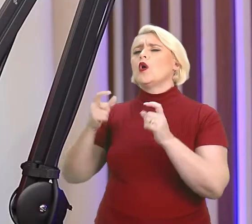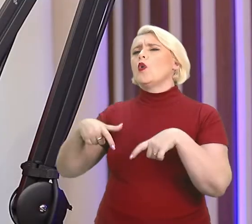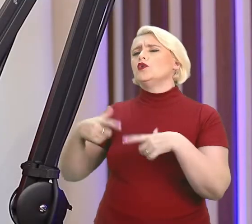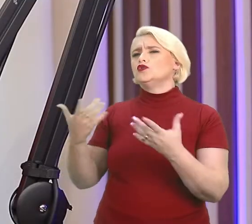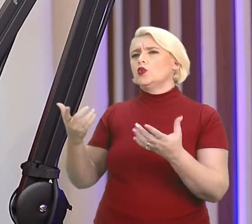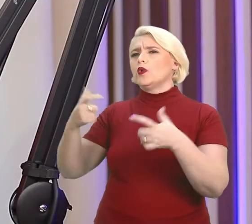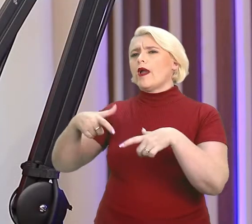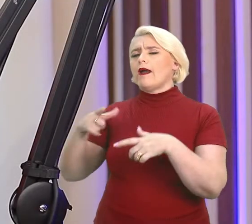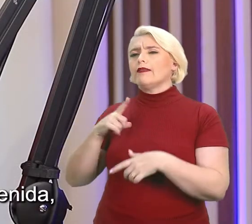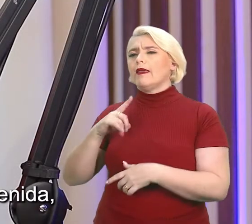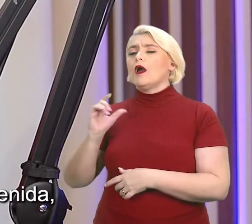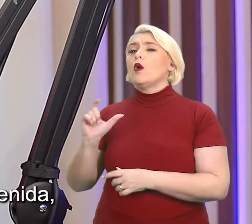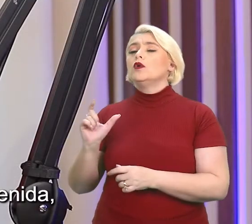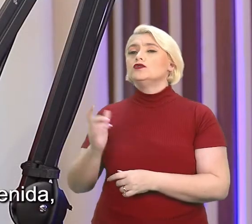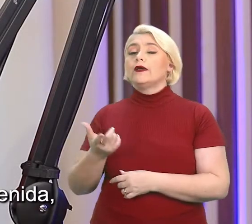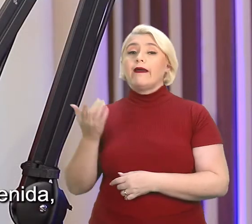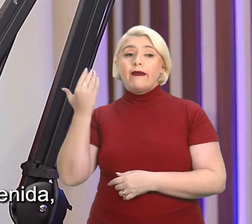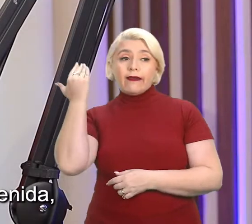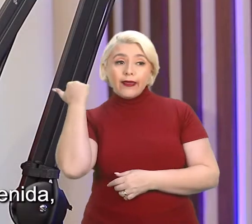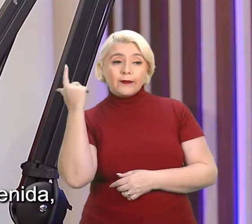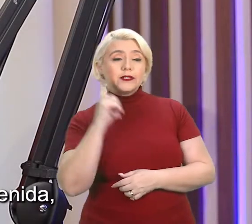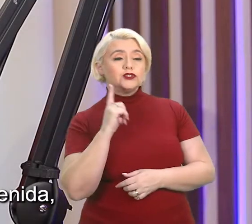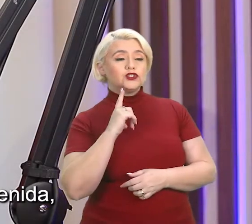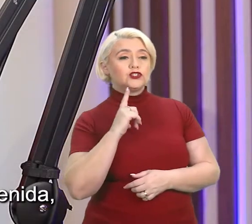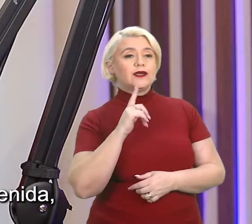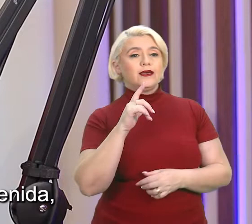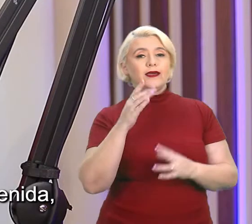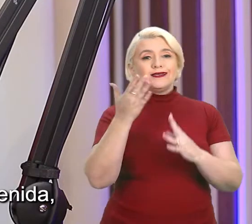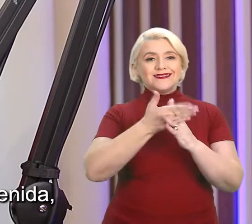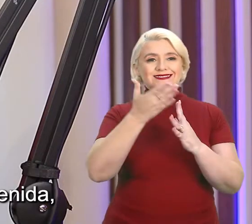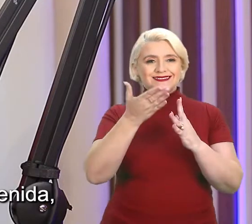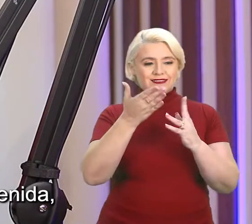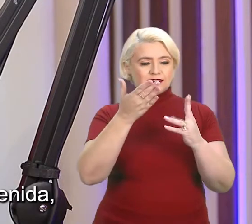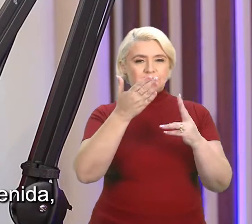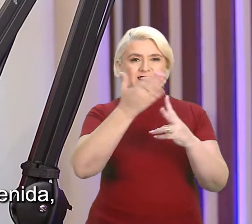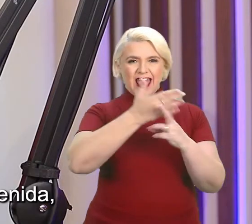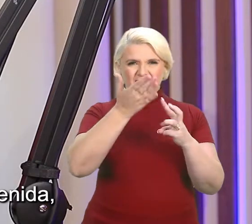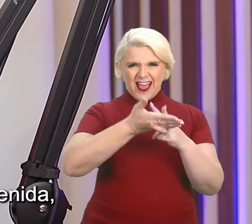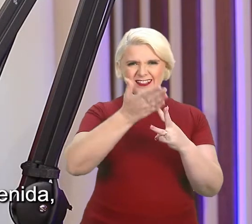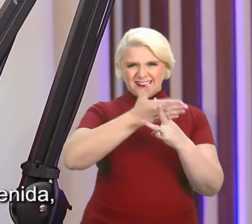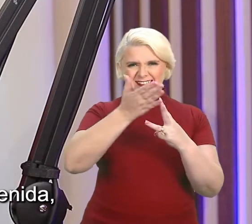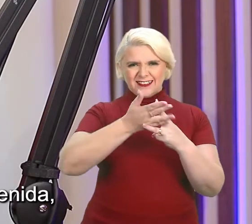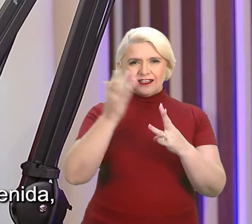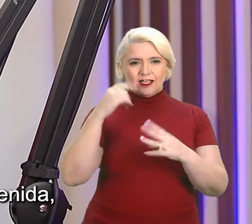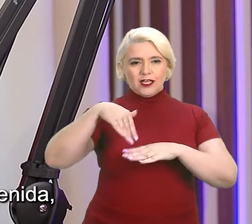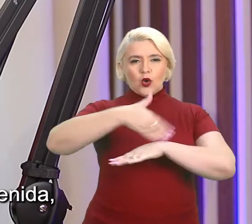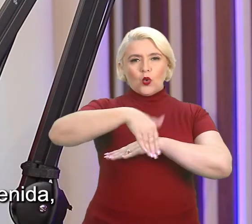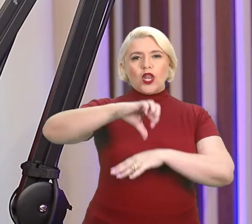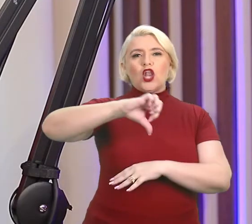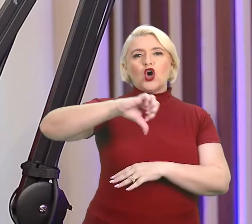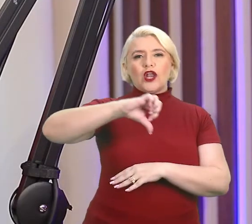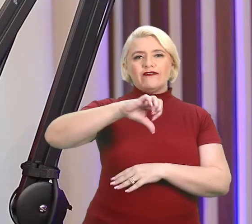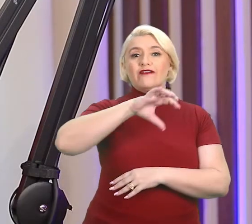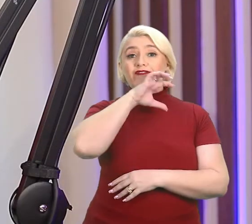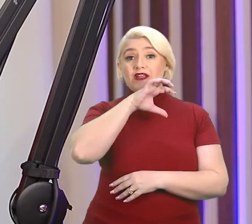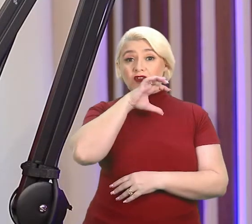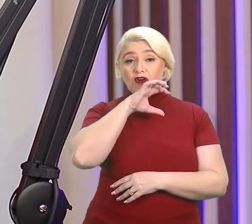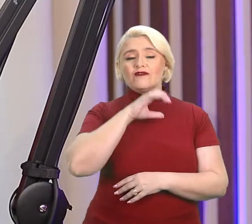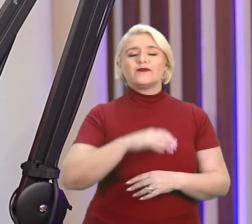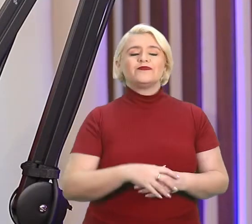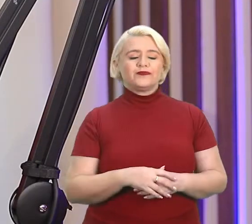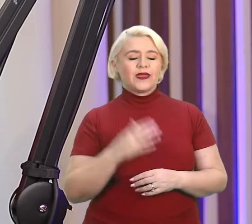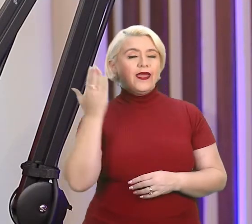Nessa época, ela era no SEAD, onde antigamente era o SEAD, na 9ª Avenida ali. Certo. E